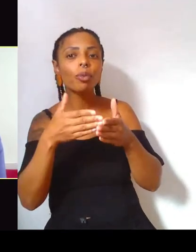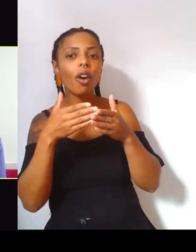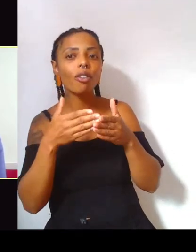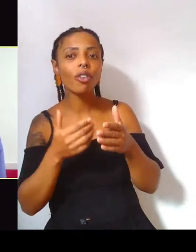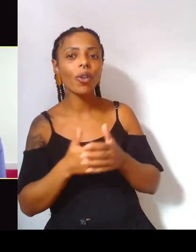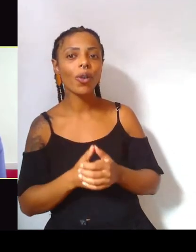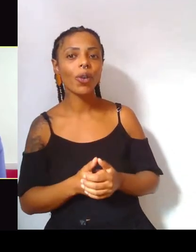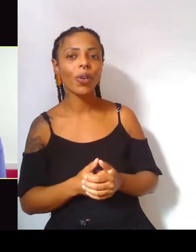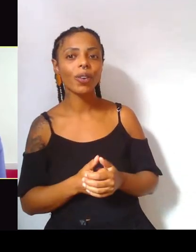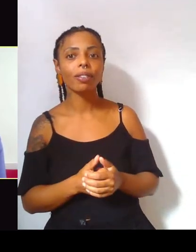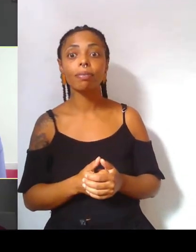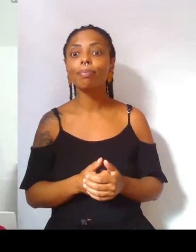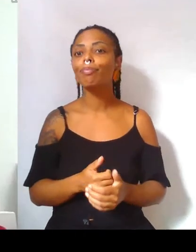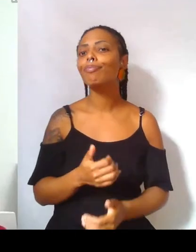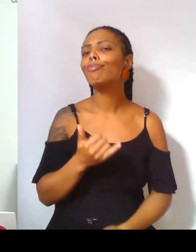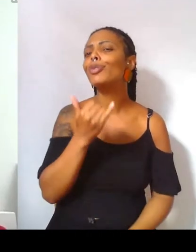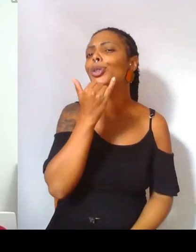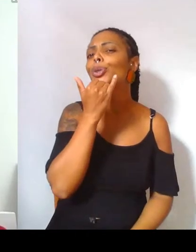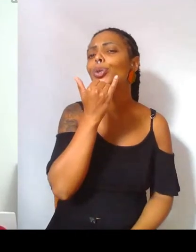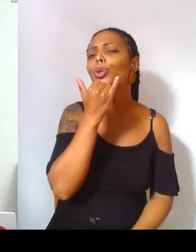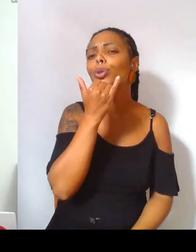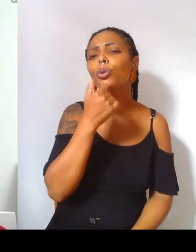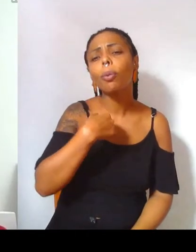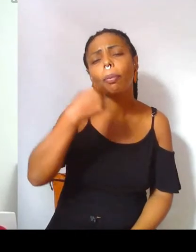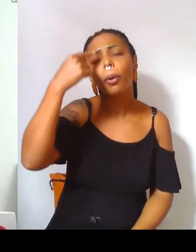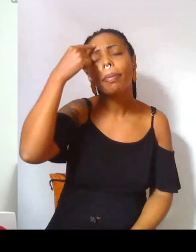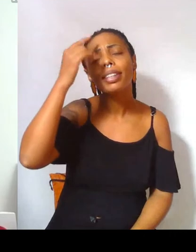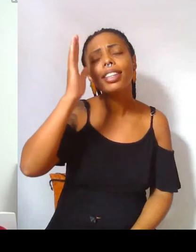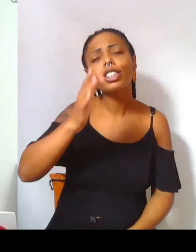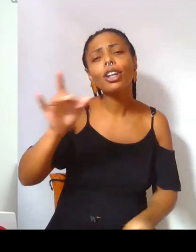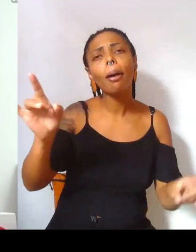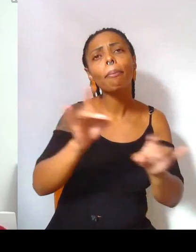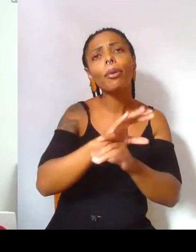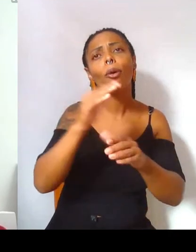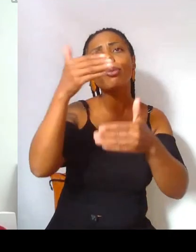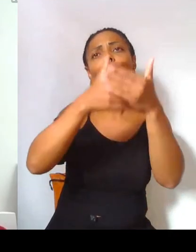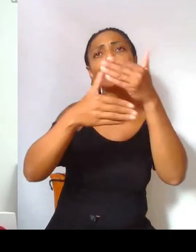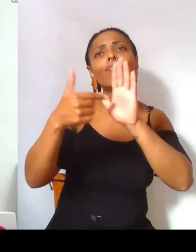eu peço desculpas Achei que tivesse compartilhando a tela